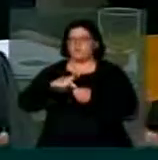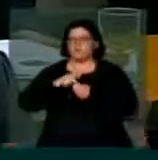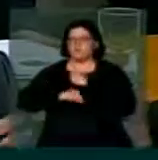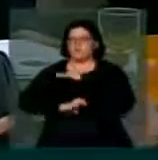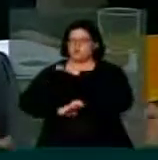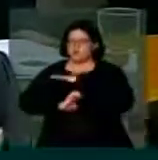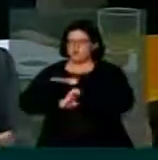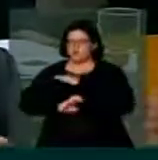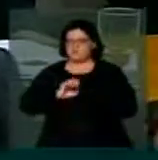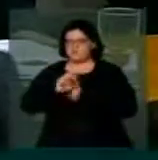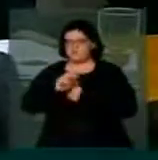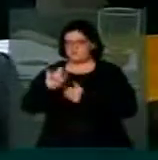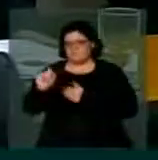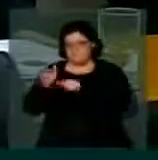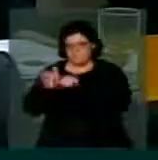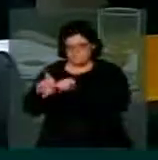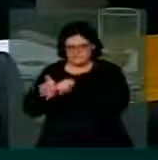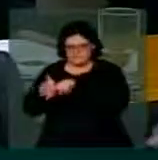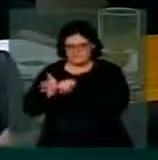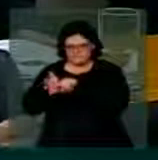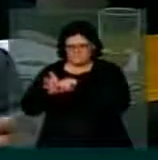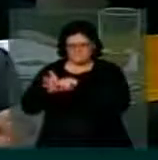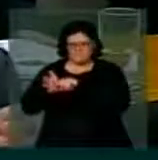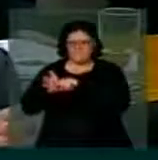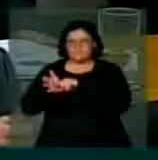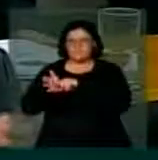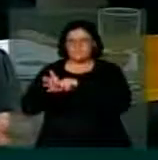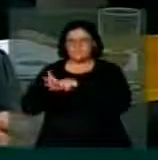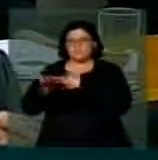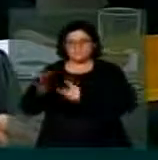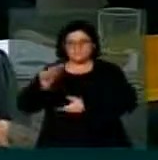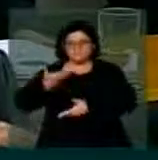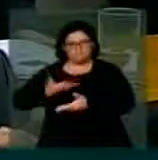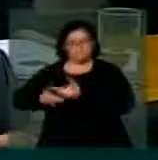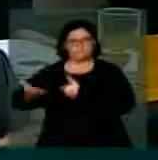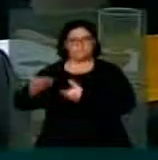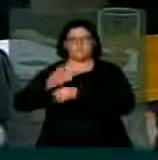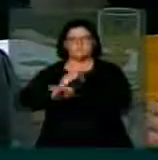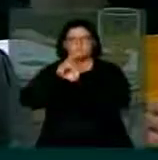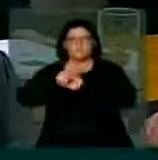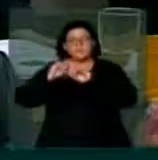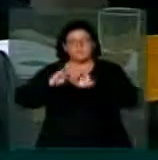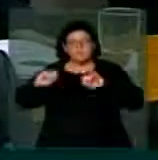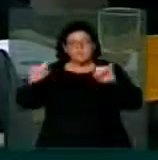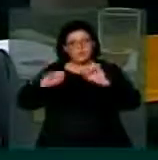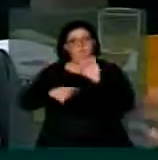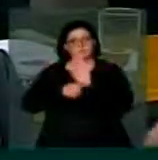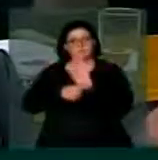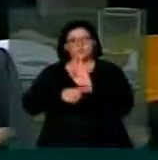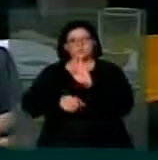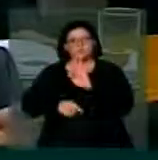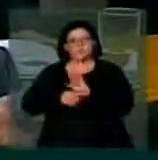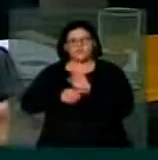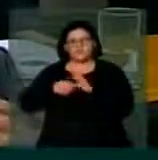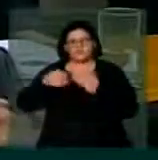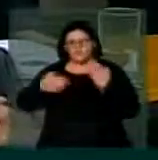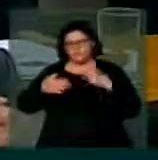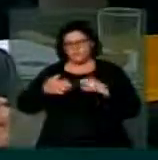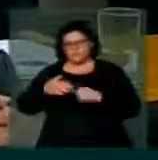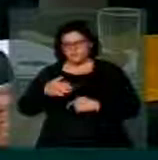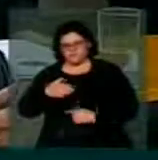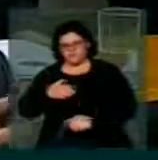compartilhar conosco informações e mais informações que pudessem ajudar a investigar, aprofundar